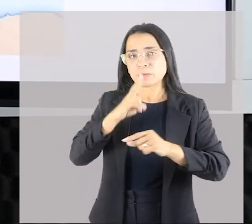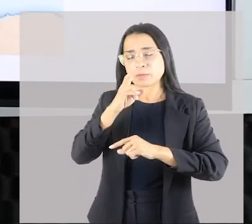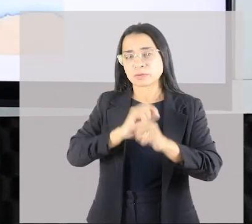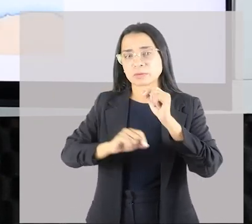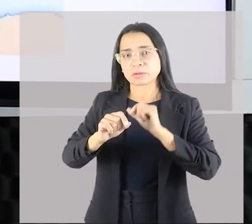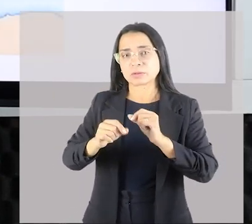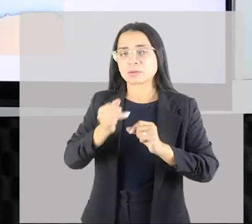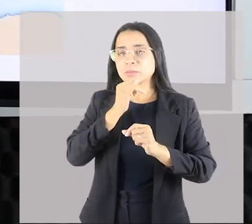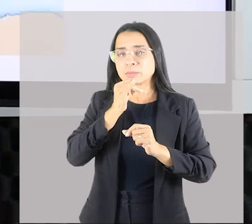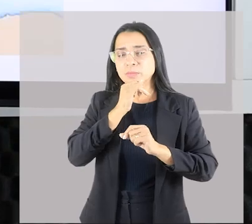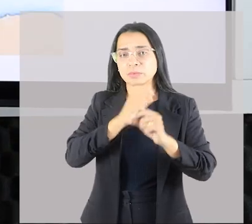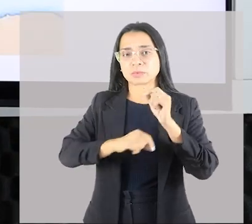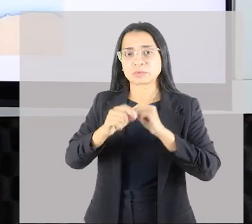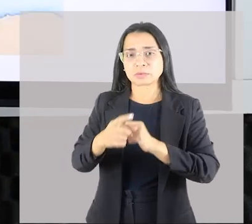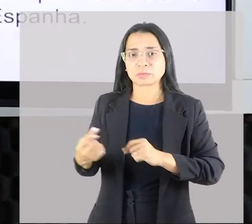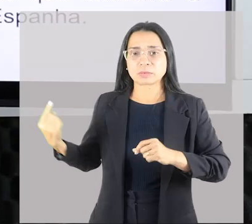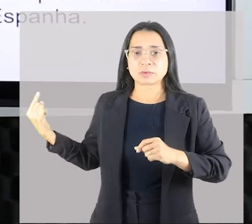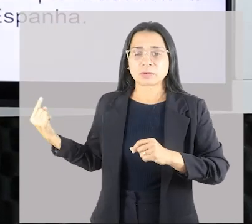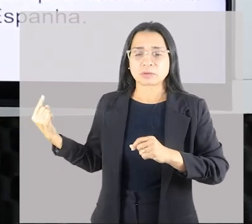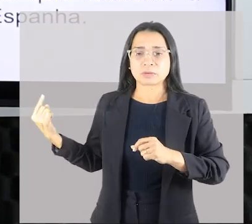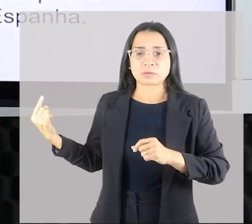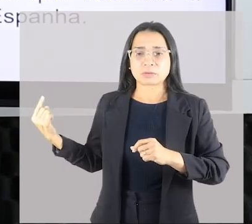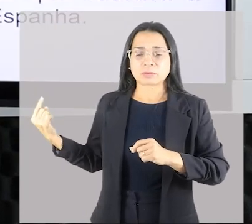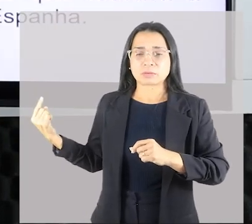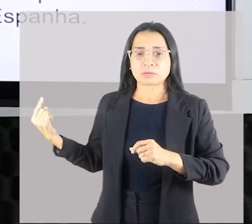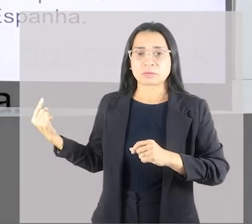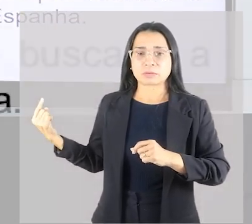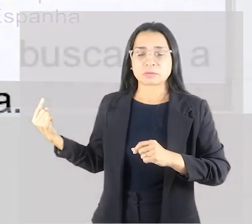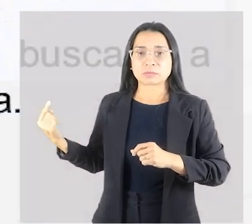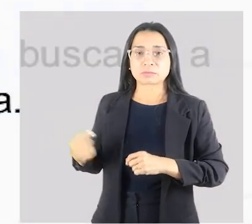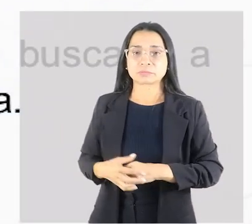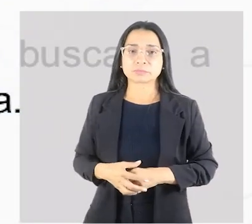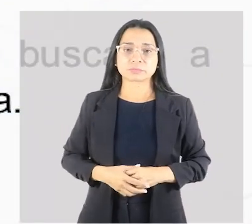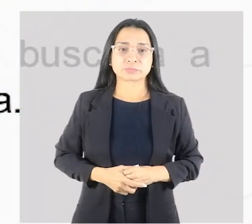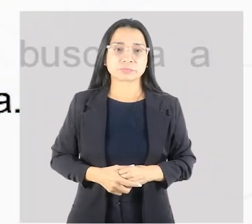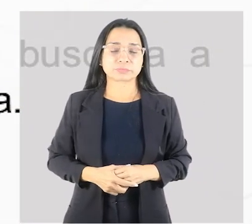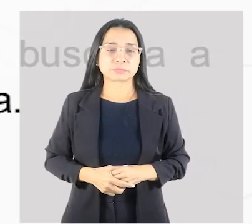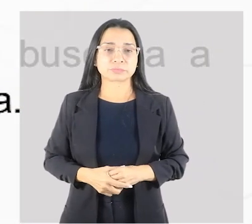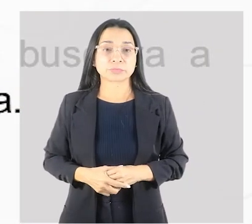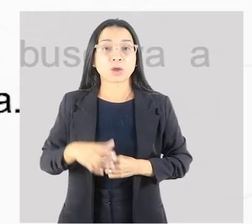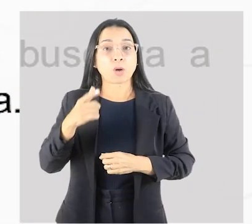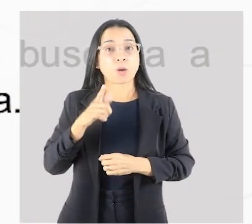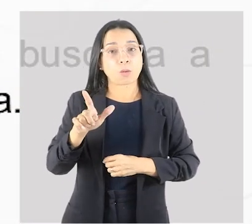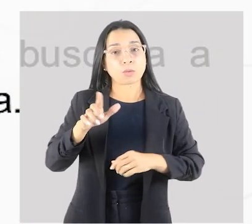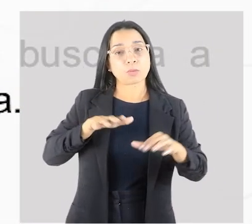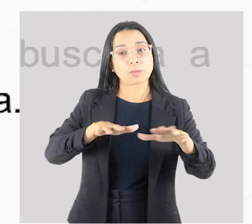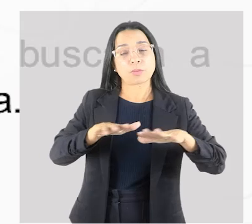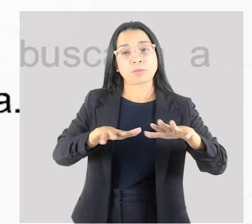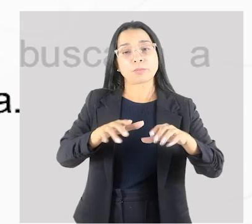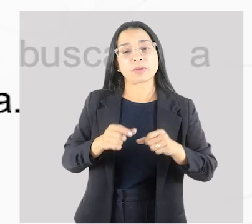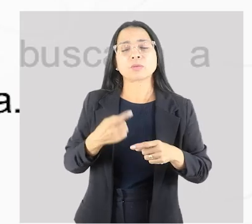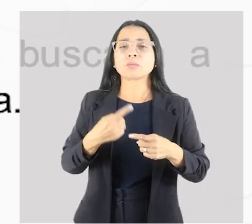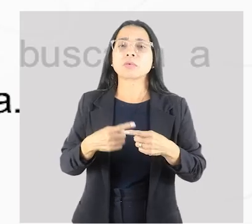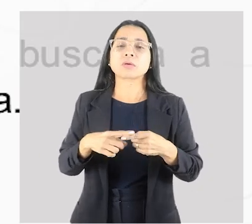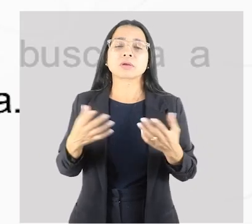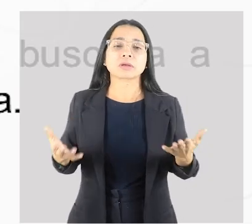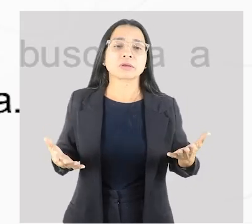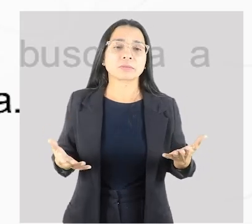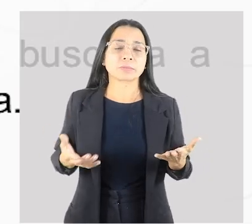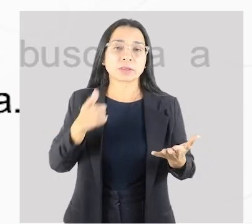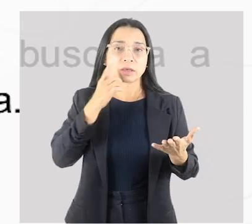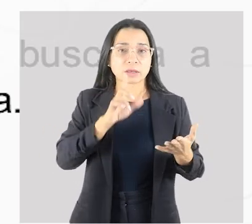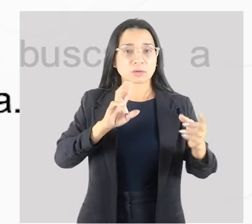por exemplo a região da Galícia, belezinha? Chama a atenção também ao movimento do País Basco. Por quê? Por que esse movimento do País Basco ele ganhou